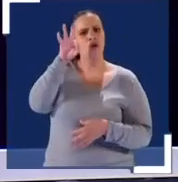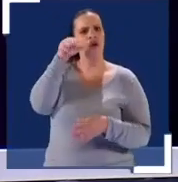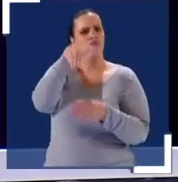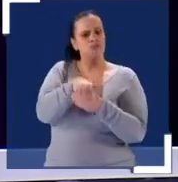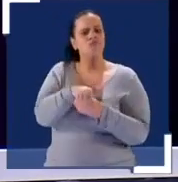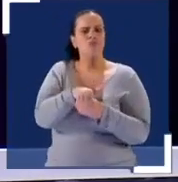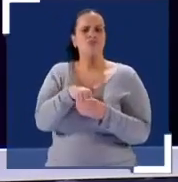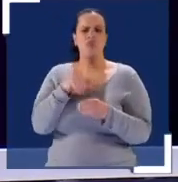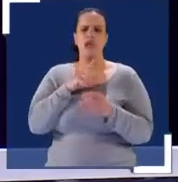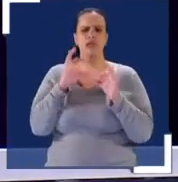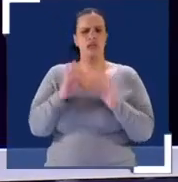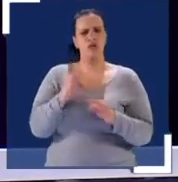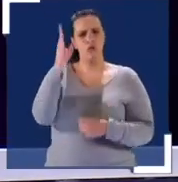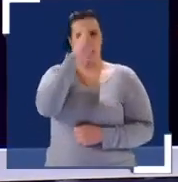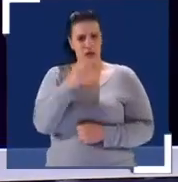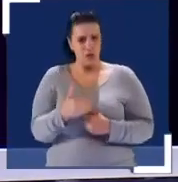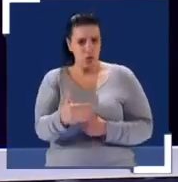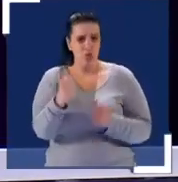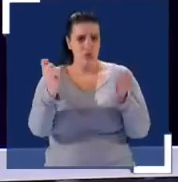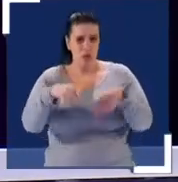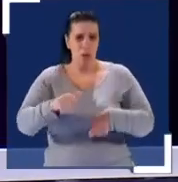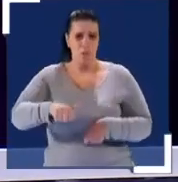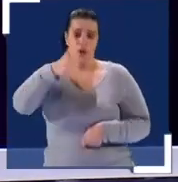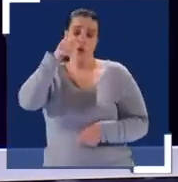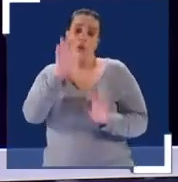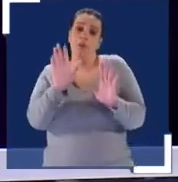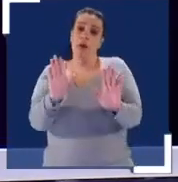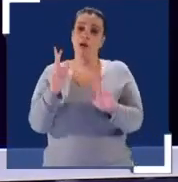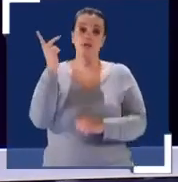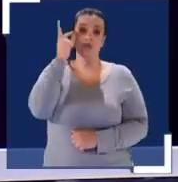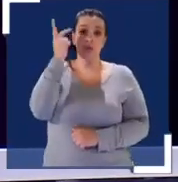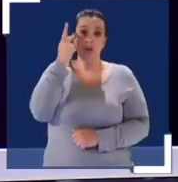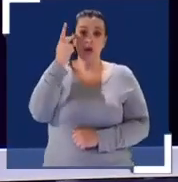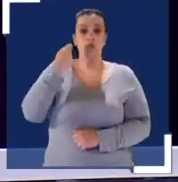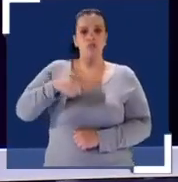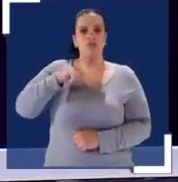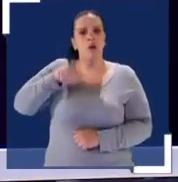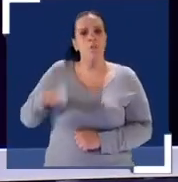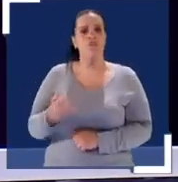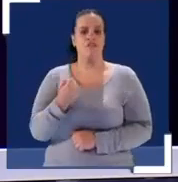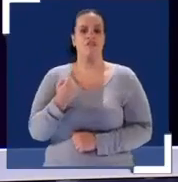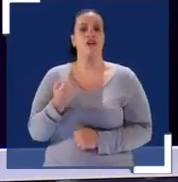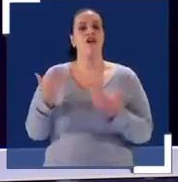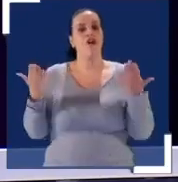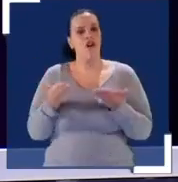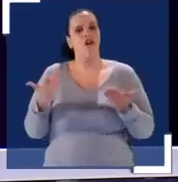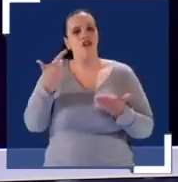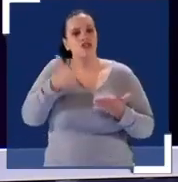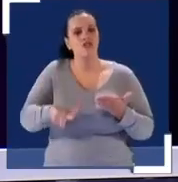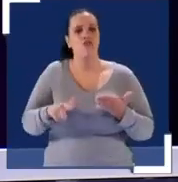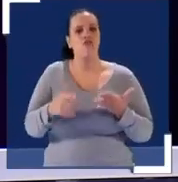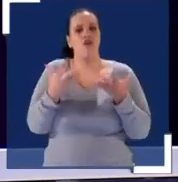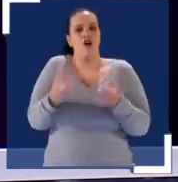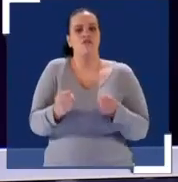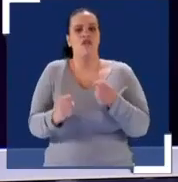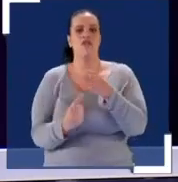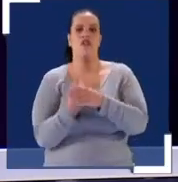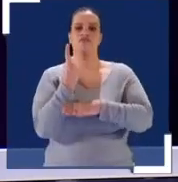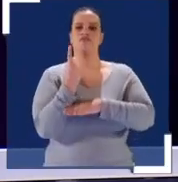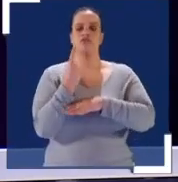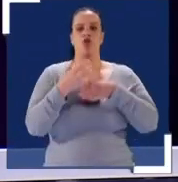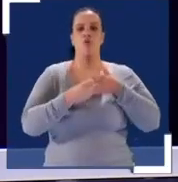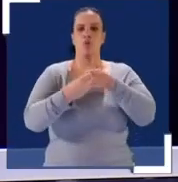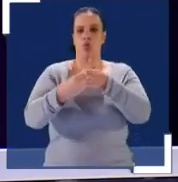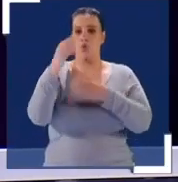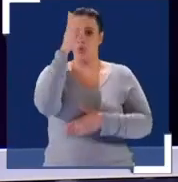eu tenho certeza que o Brasil será melhor. Agora, São Paulo tem que aproveitar e dar mais uma vez a condução do Brasil. Conduzir o